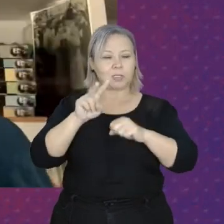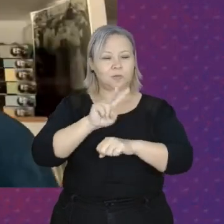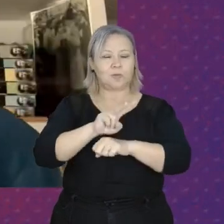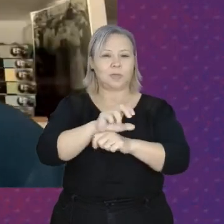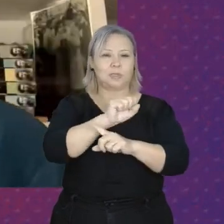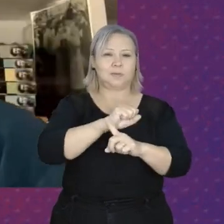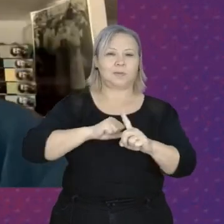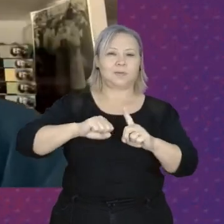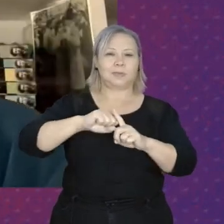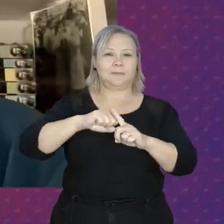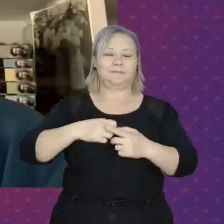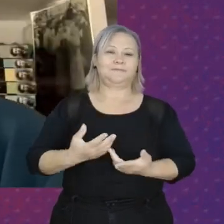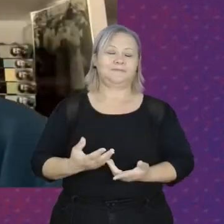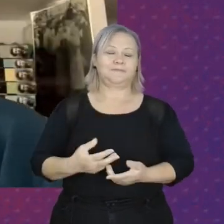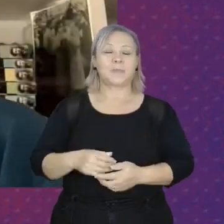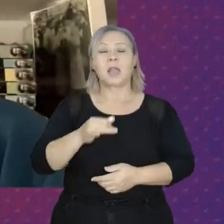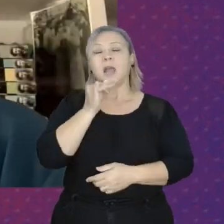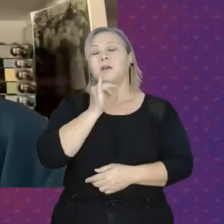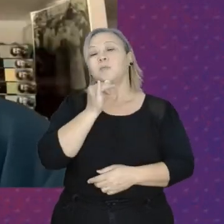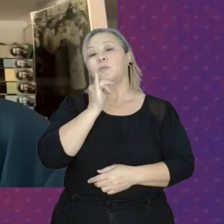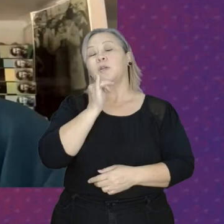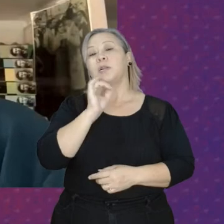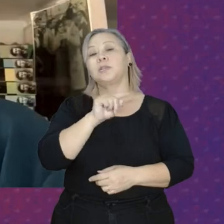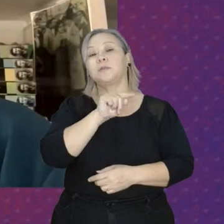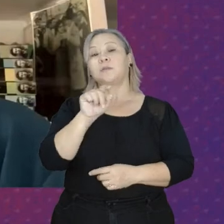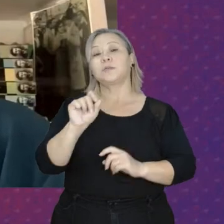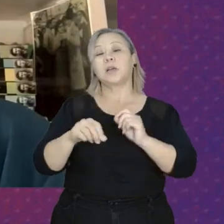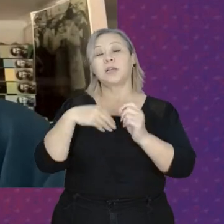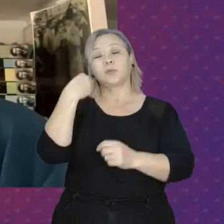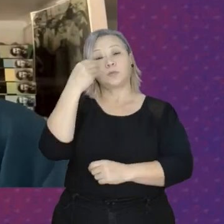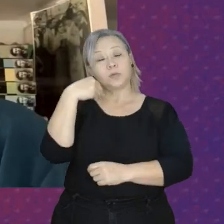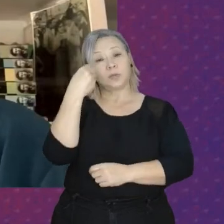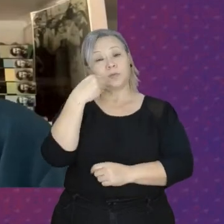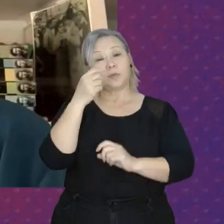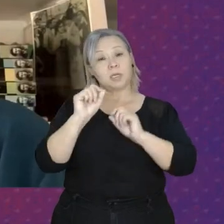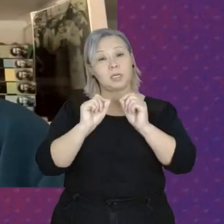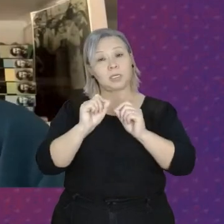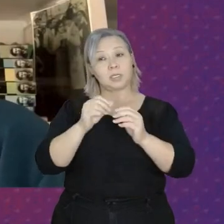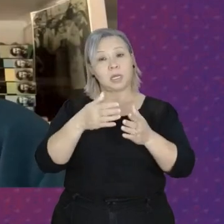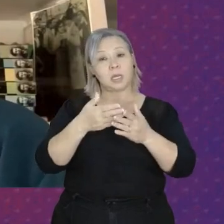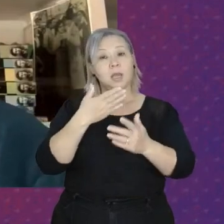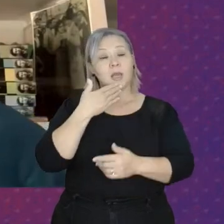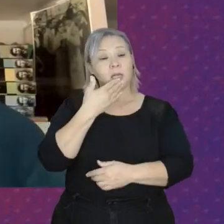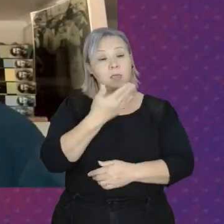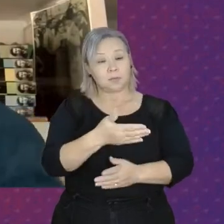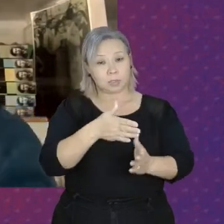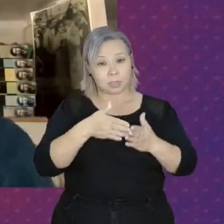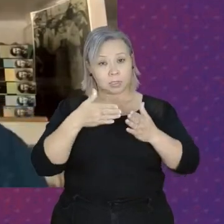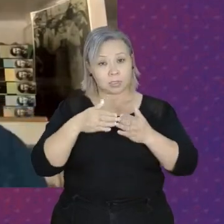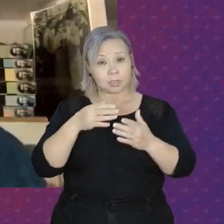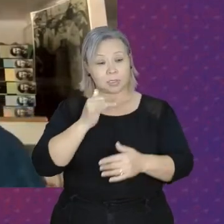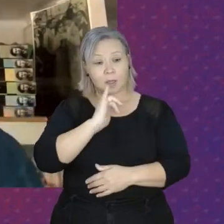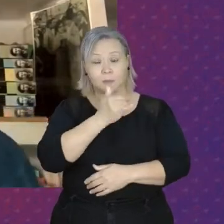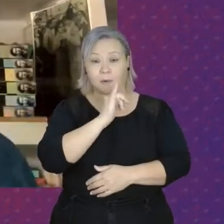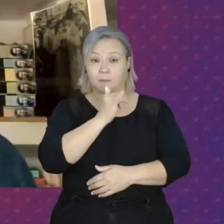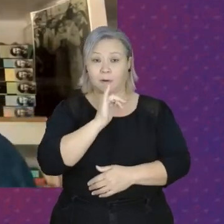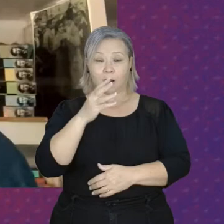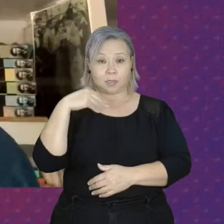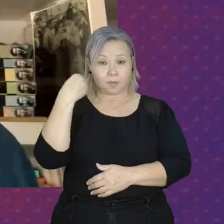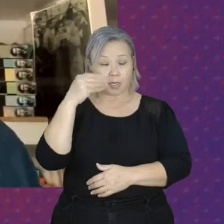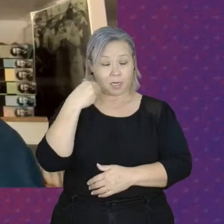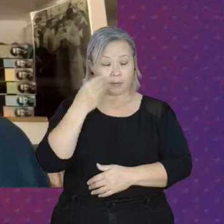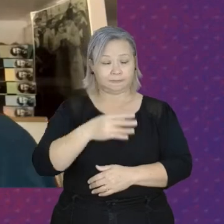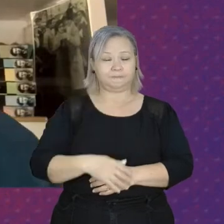social. Eu vou dar um exemplo para vocês de uma experiência, eu vou pedir licença para contar essa experiência, porque ela é muito